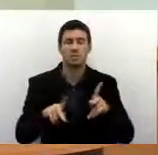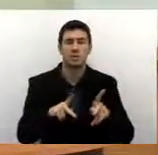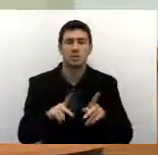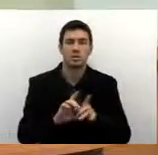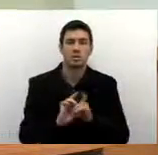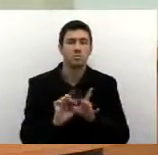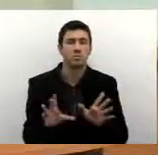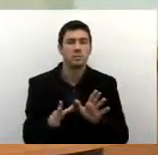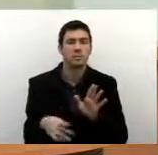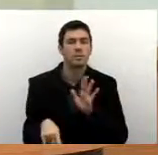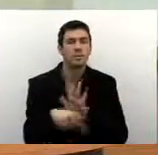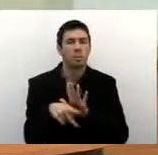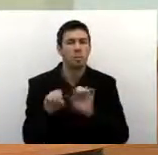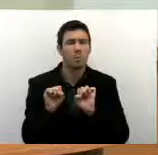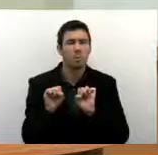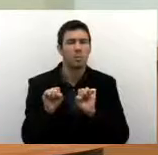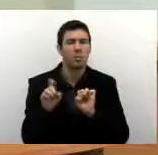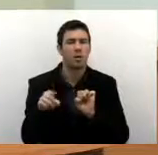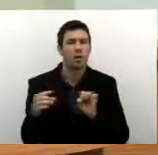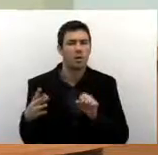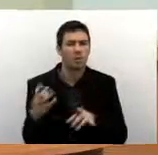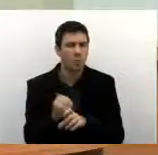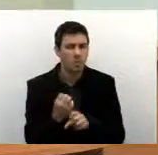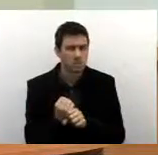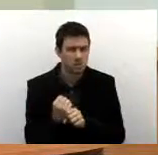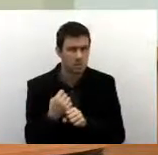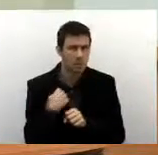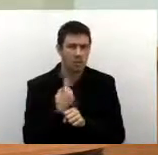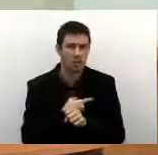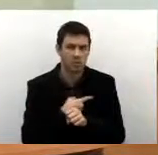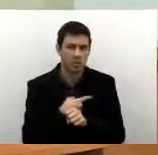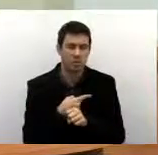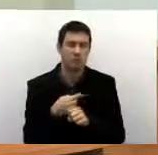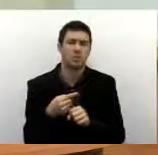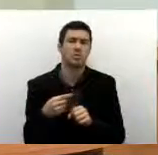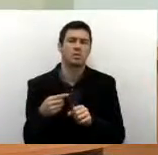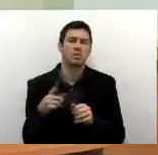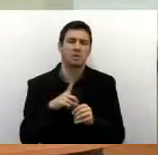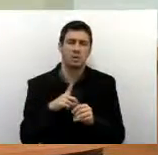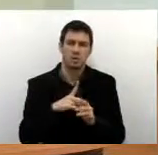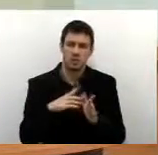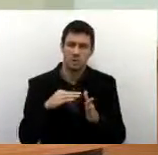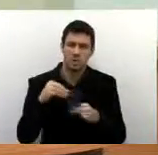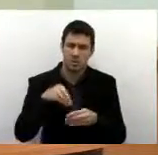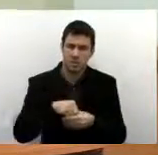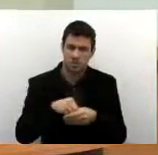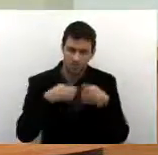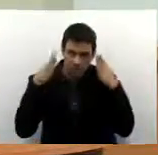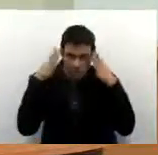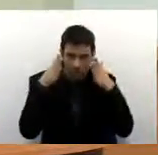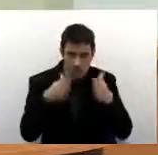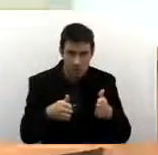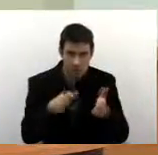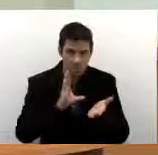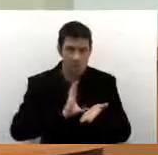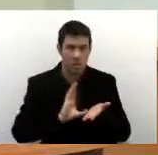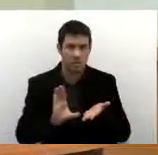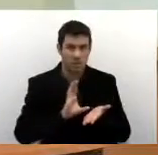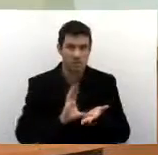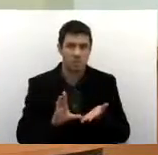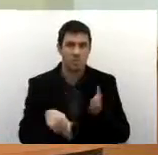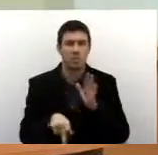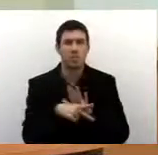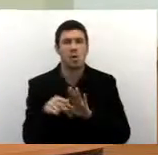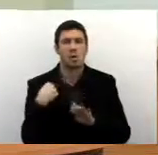cidade, é o orçamento aonde estarão direcionados investimento da